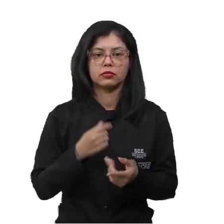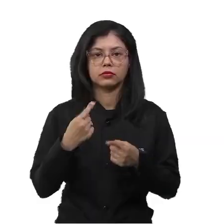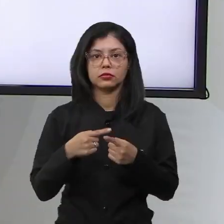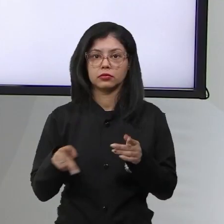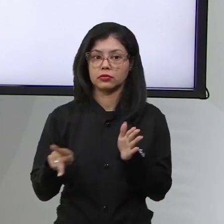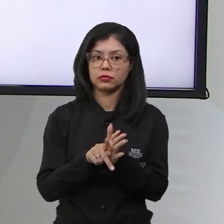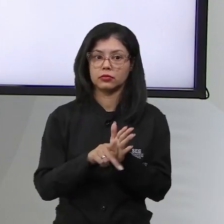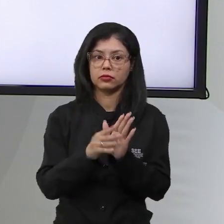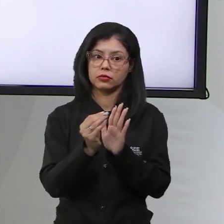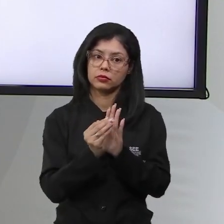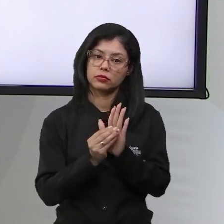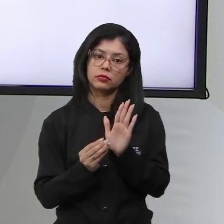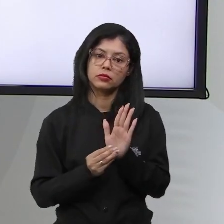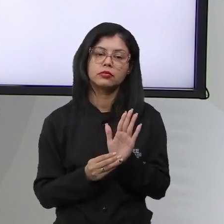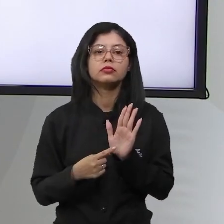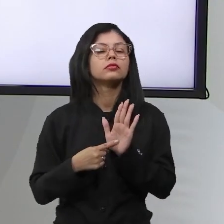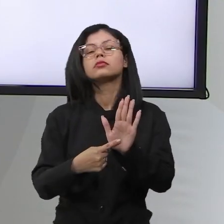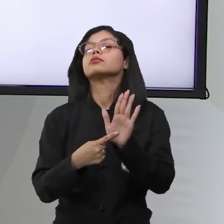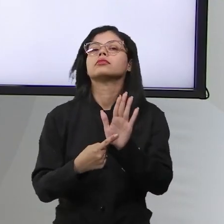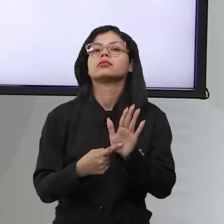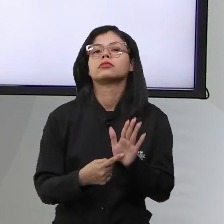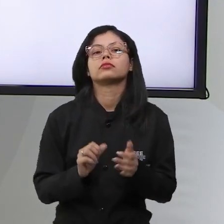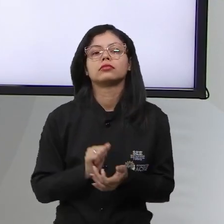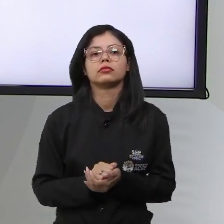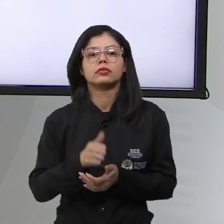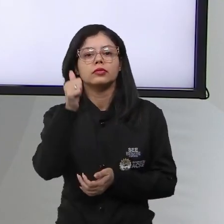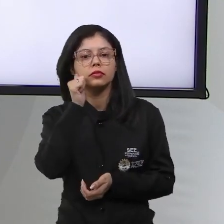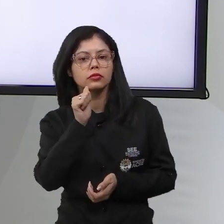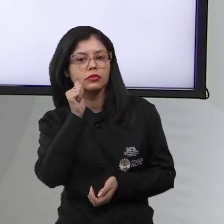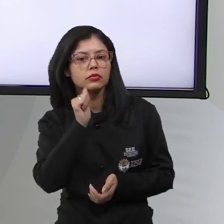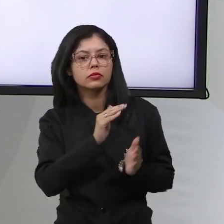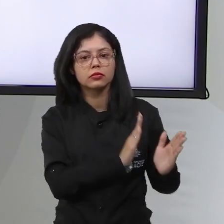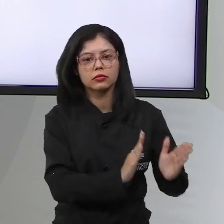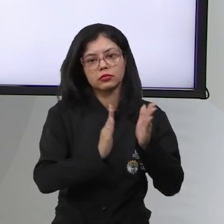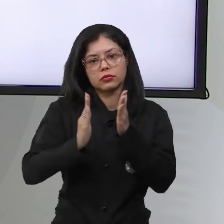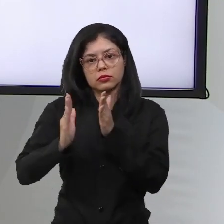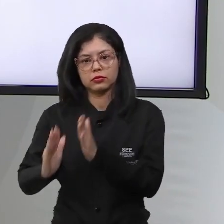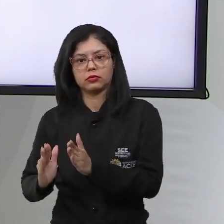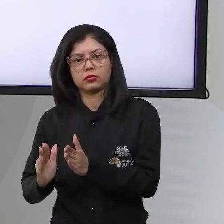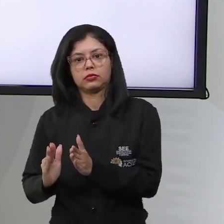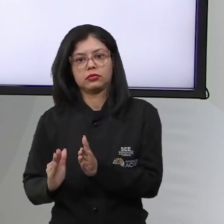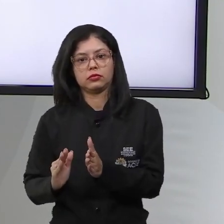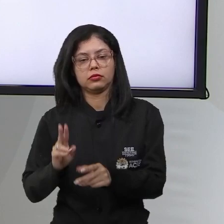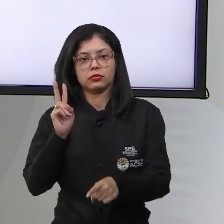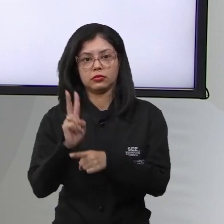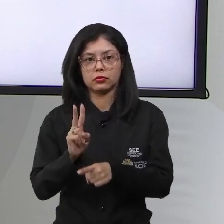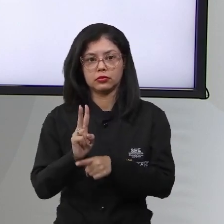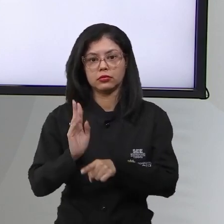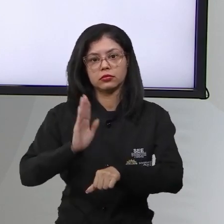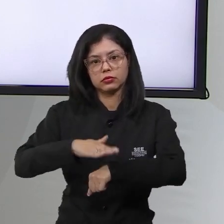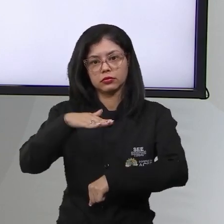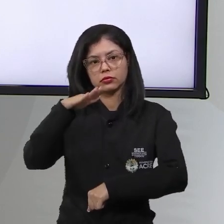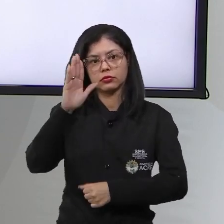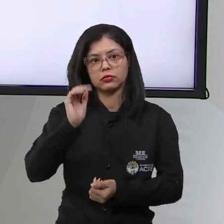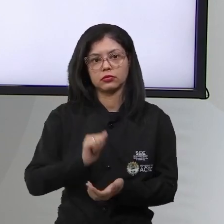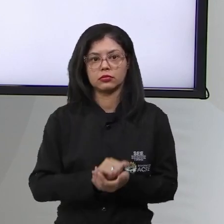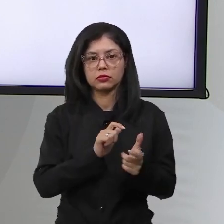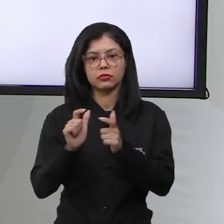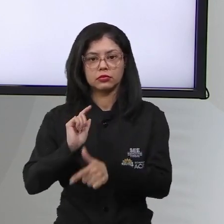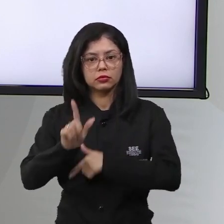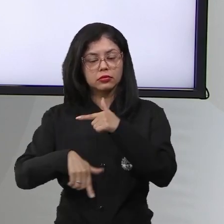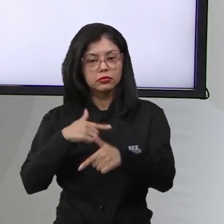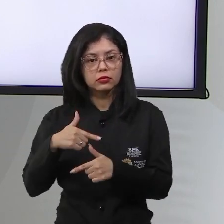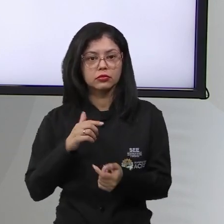os próprios dados também revelam que a mulher, ela passou a colaborar bem mais no ambiente